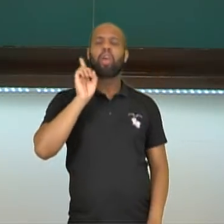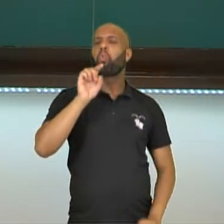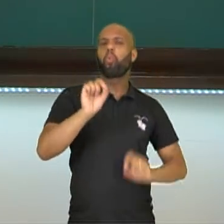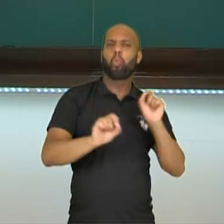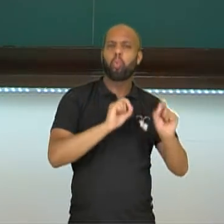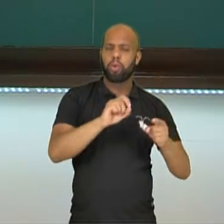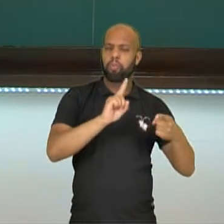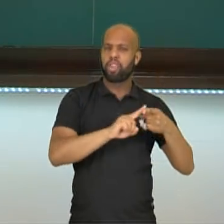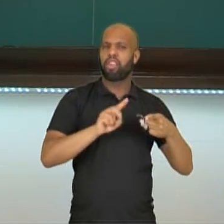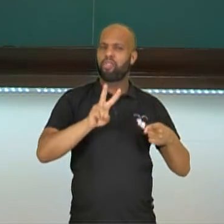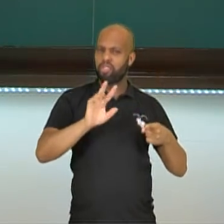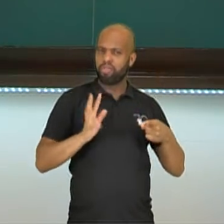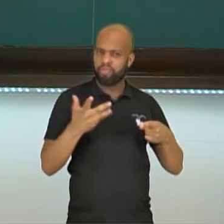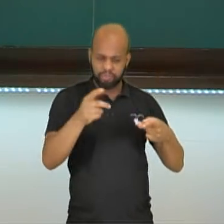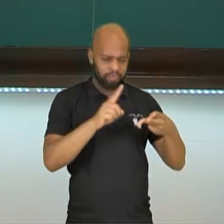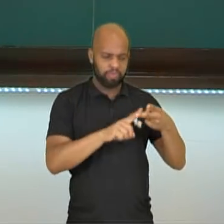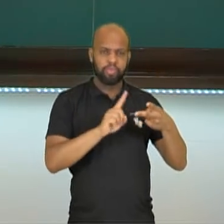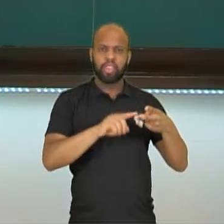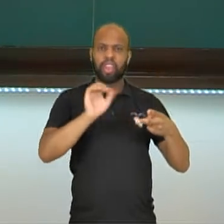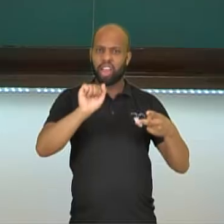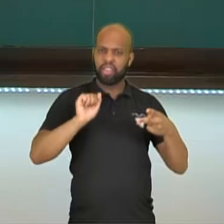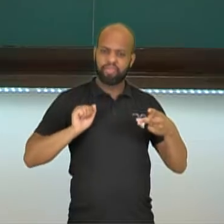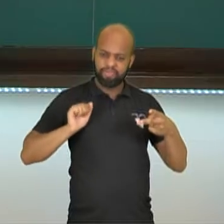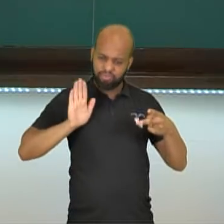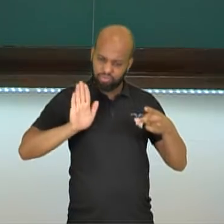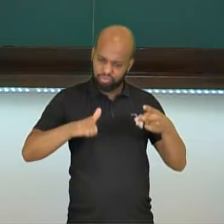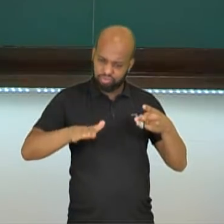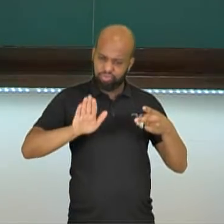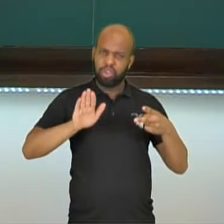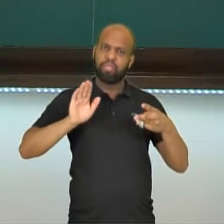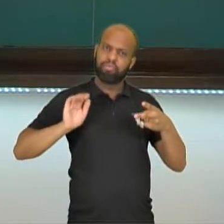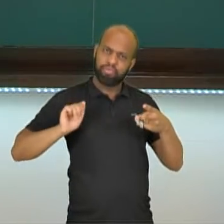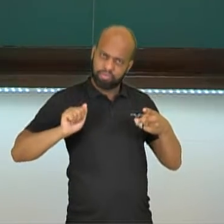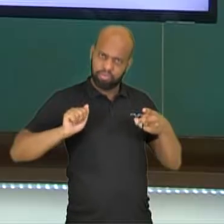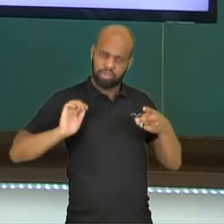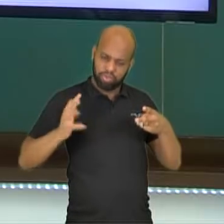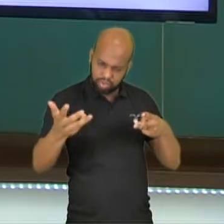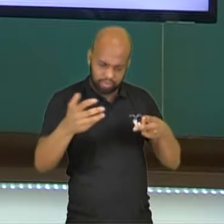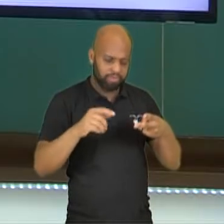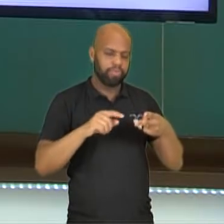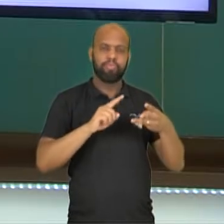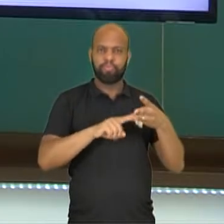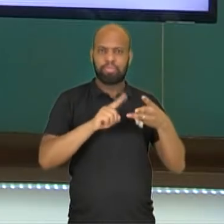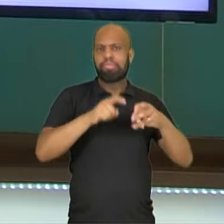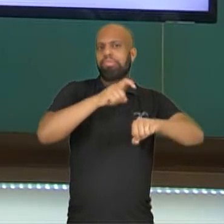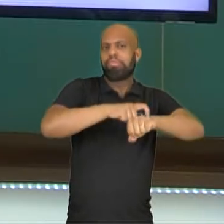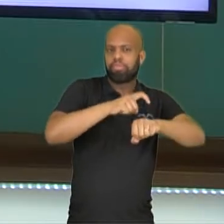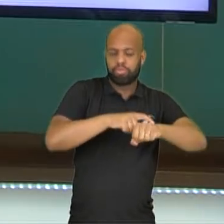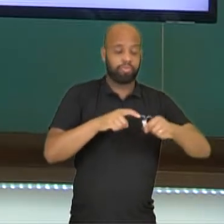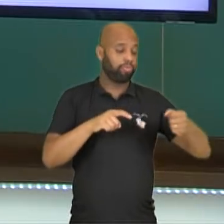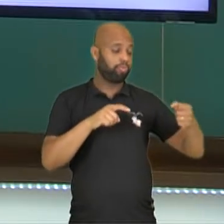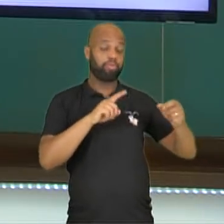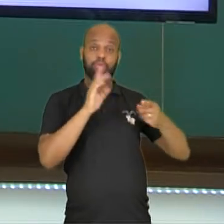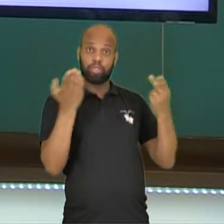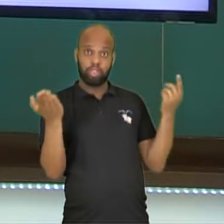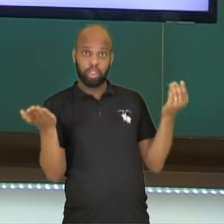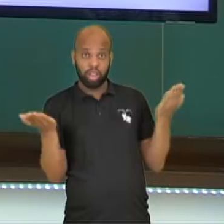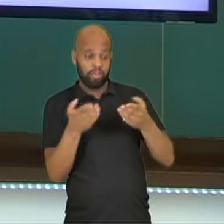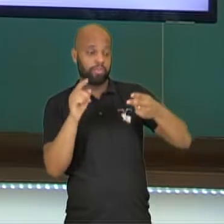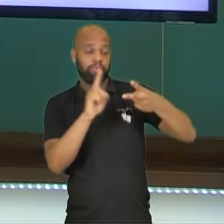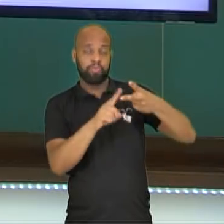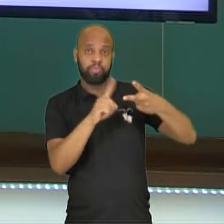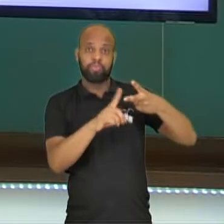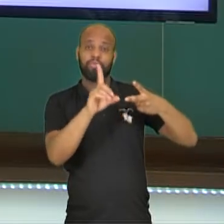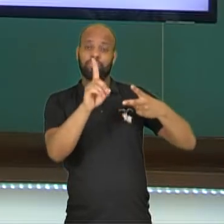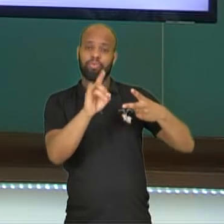aceleração, distância percorrida, tempo e tudo mais. Agora, na dinâmica, nós vamos estudar as consequências desse movimento, certo?